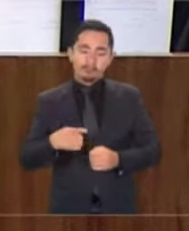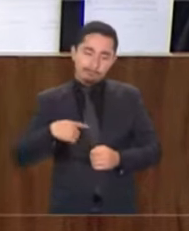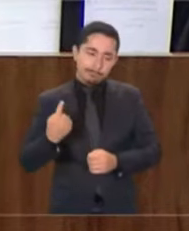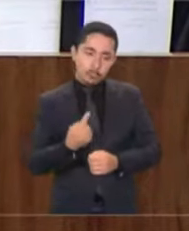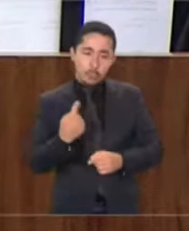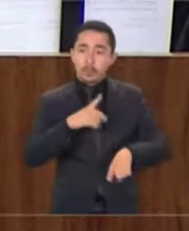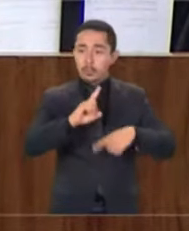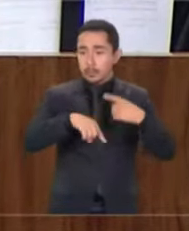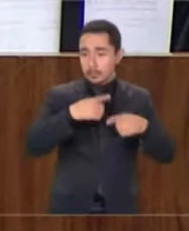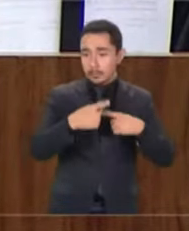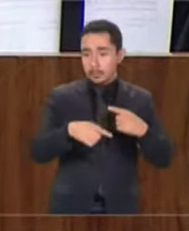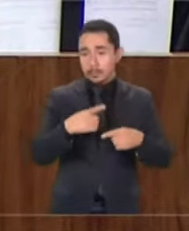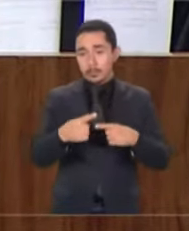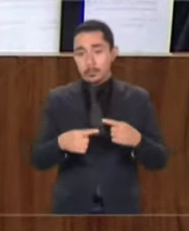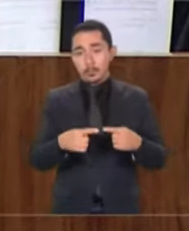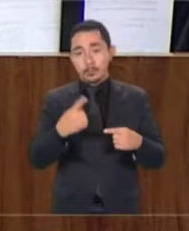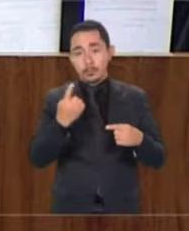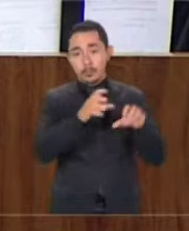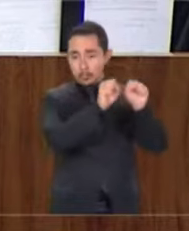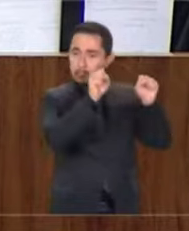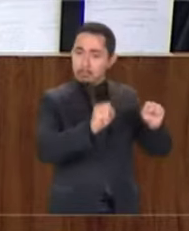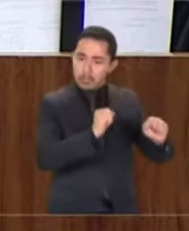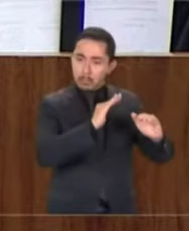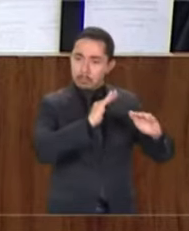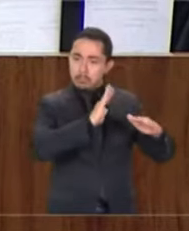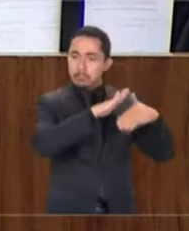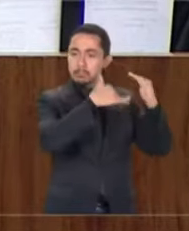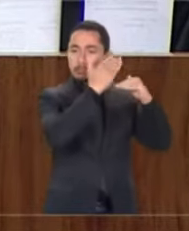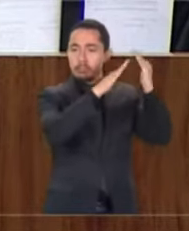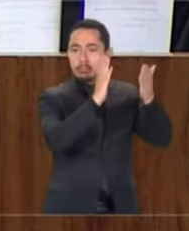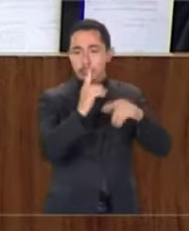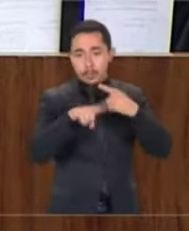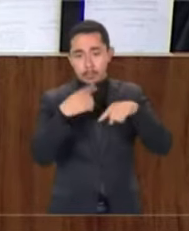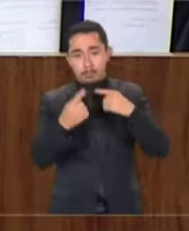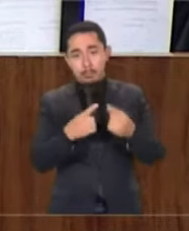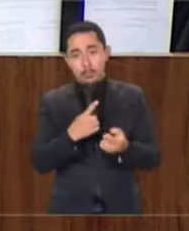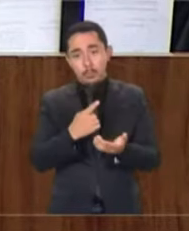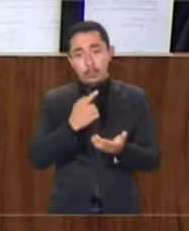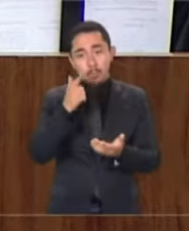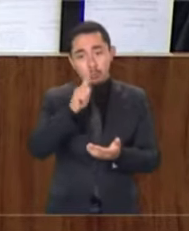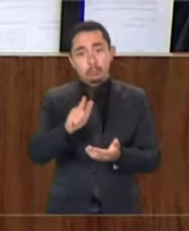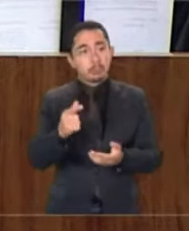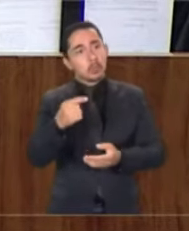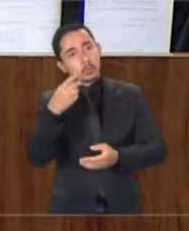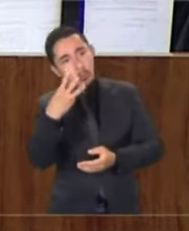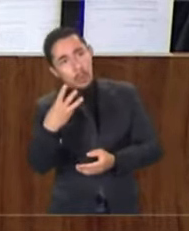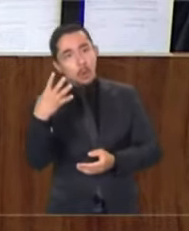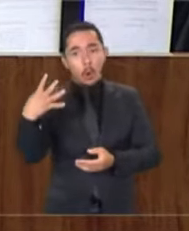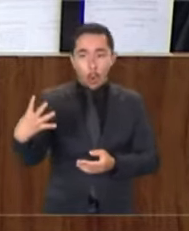sozinho, depois o tribunal foi evoluindo, chegamos a 4-3, aí houve a